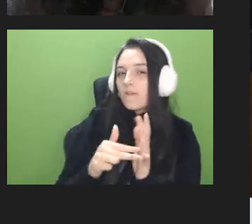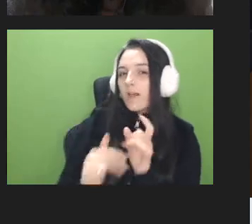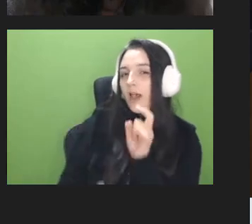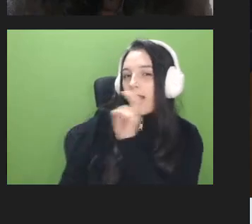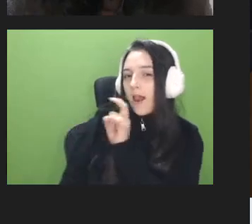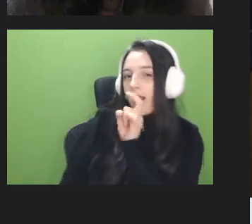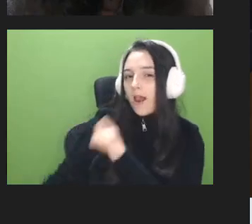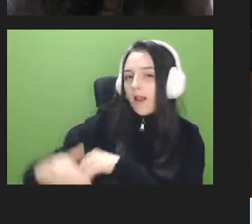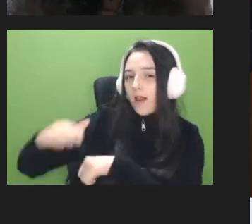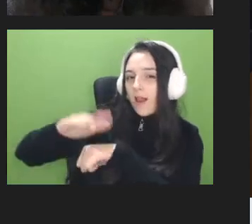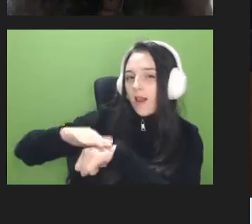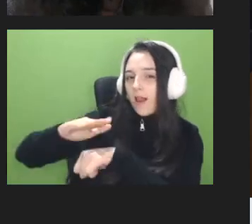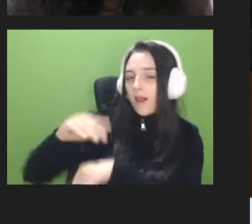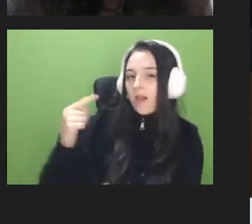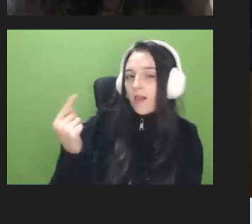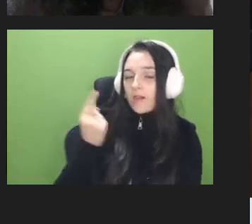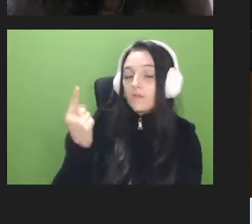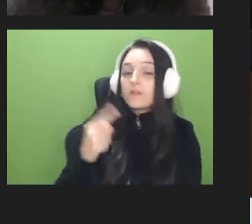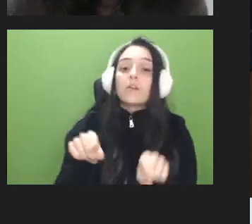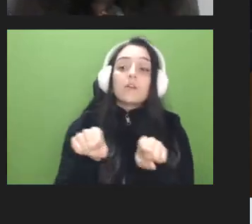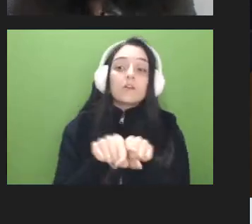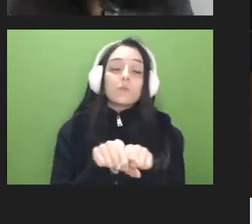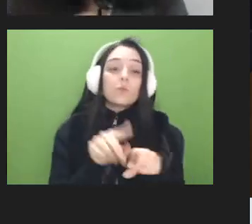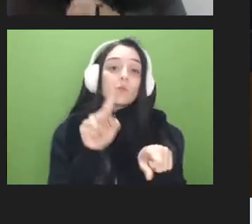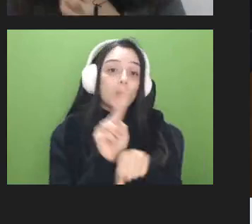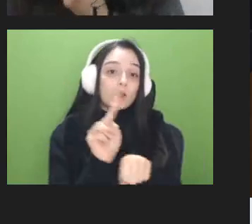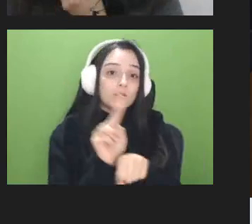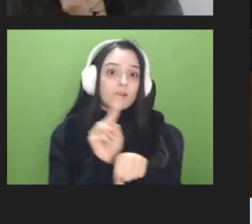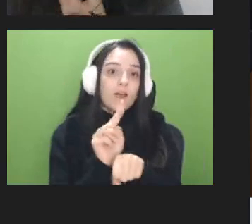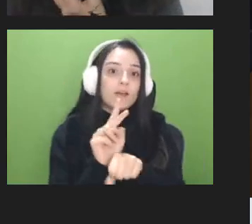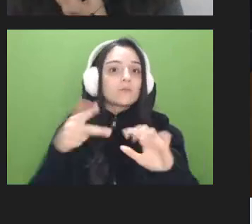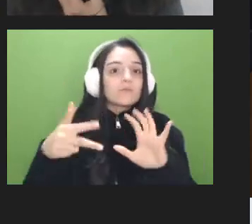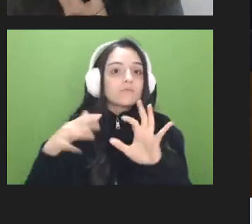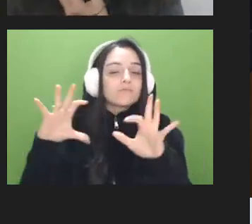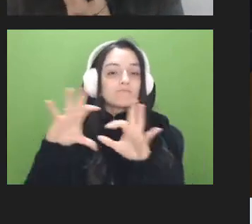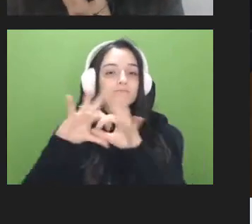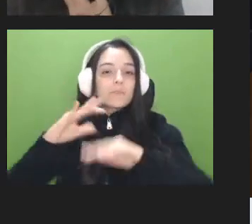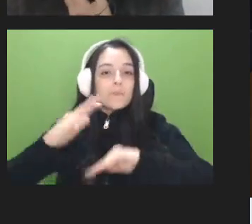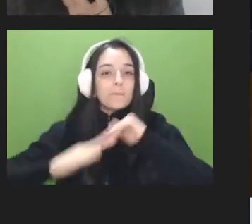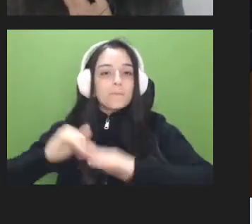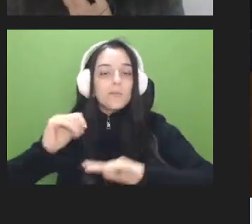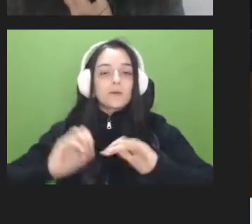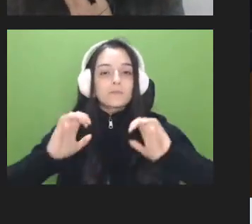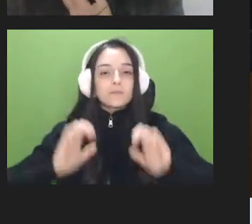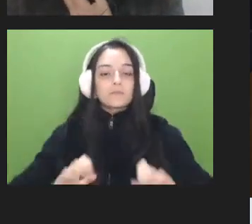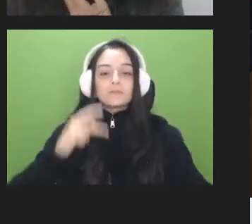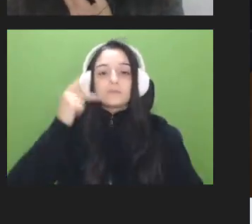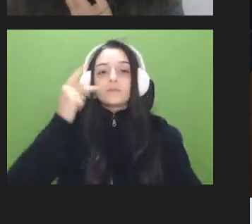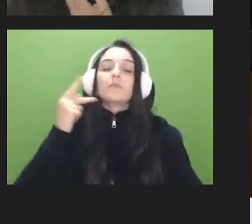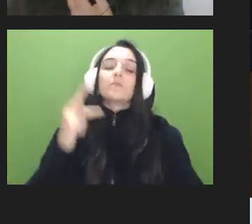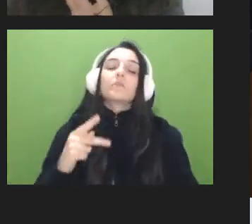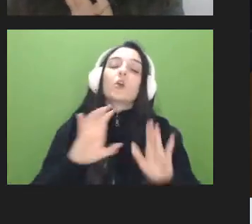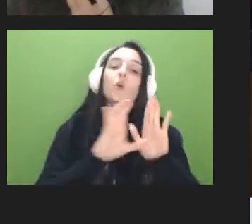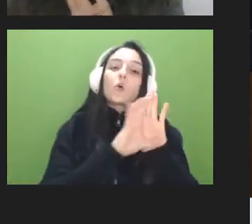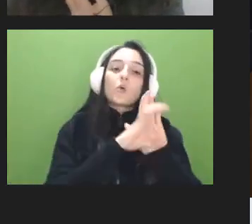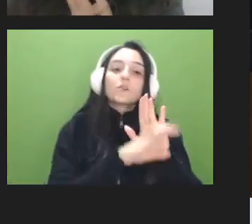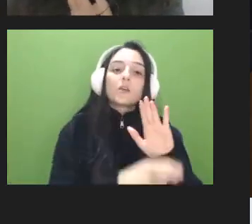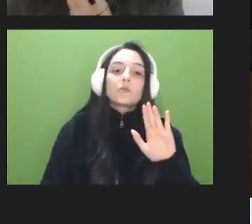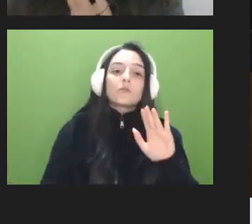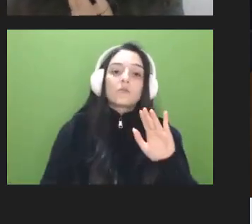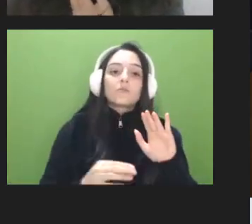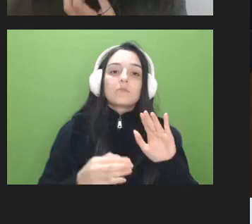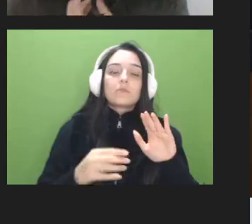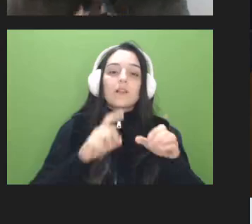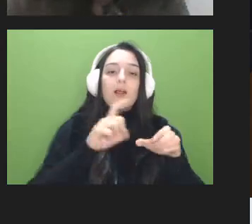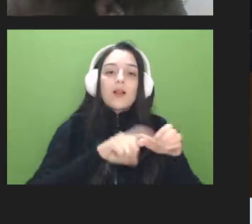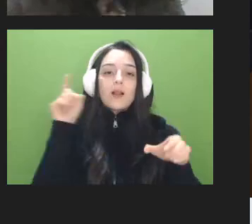o cuidado como prática ética e política e, finalmente, o conceito de interdependência, que é um conceito que eu considero caríssimo para a gente